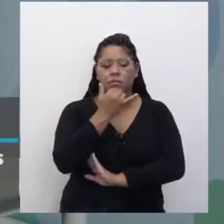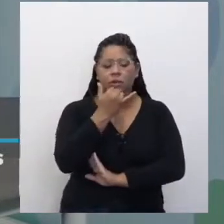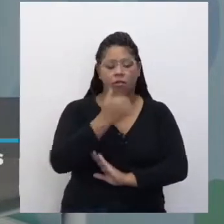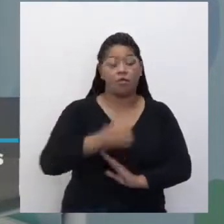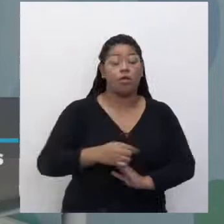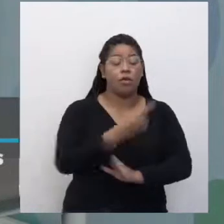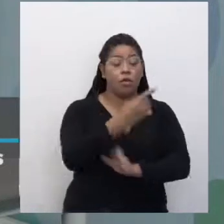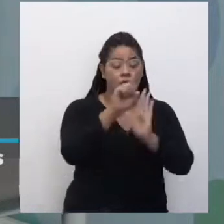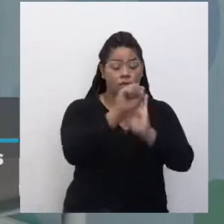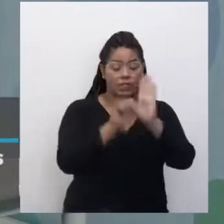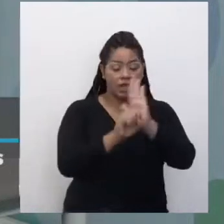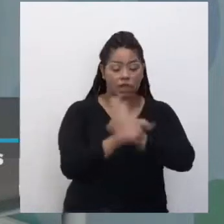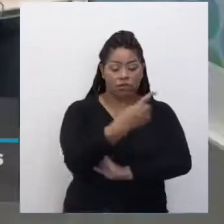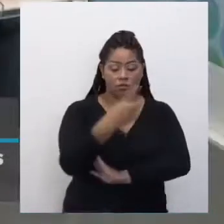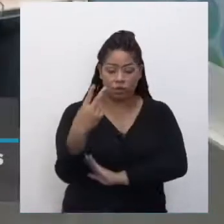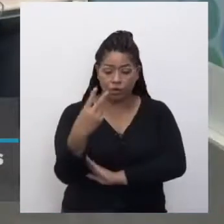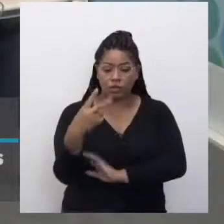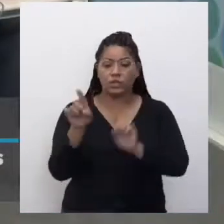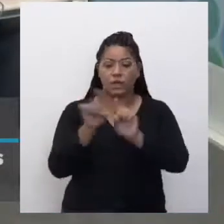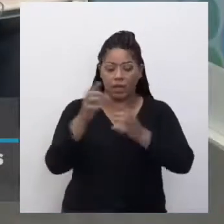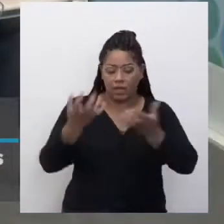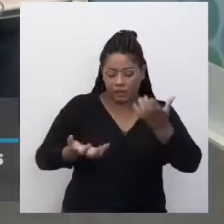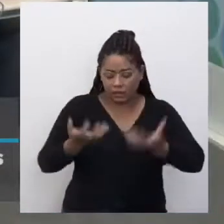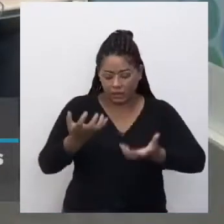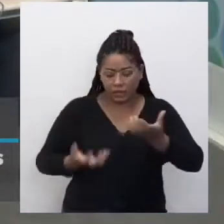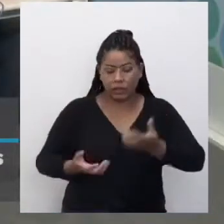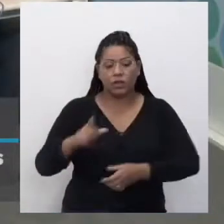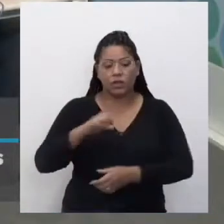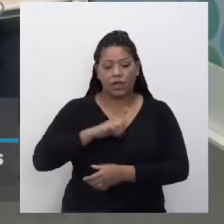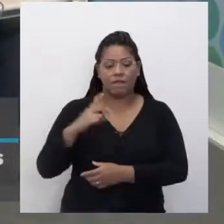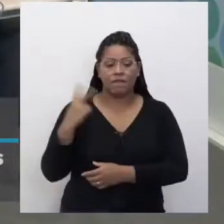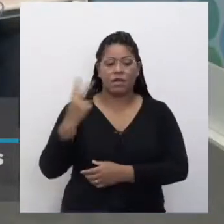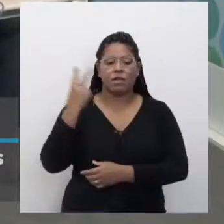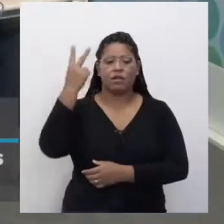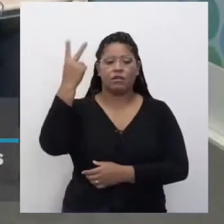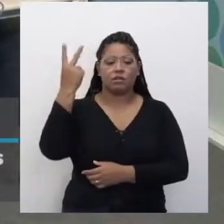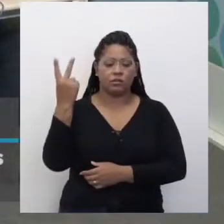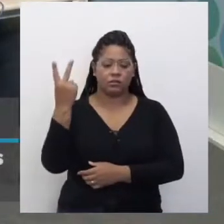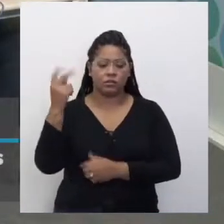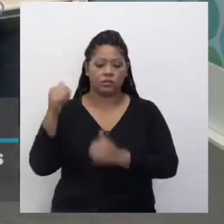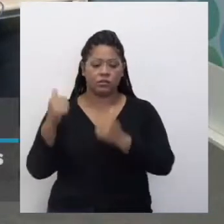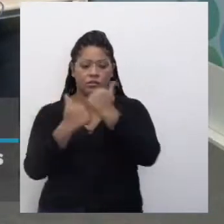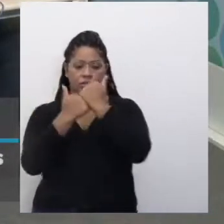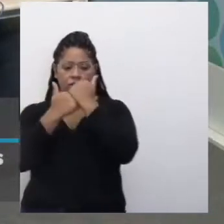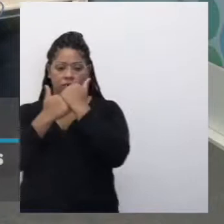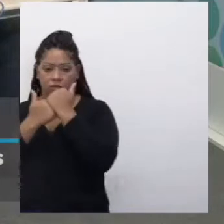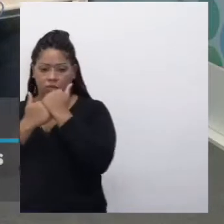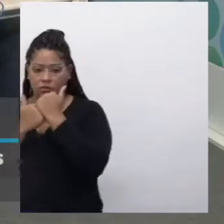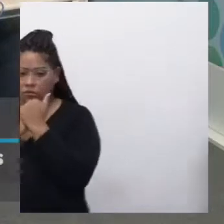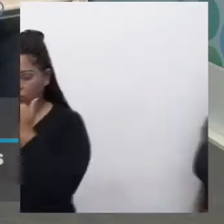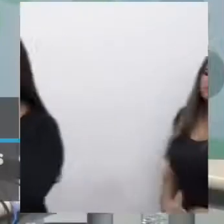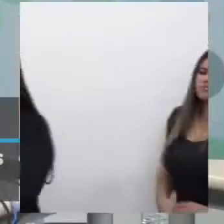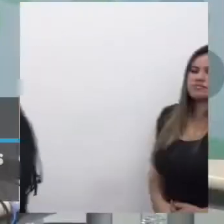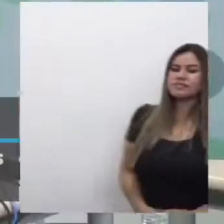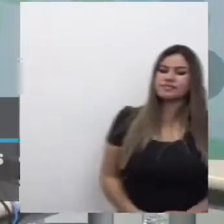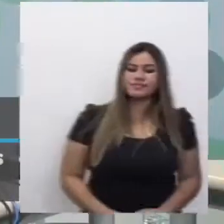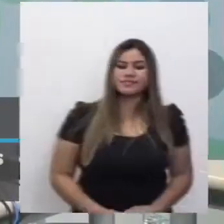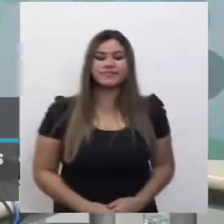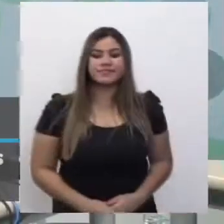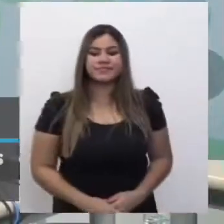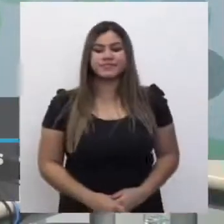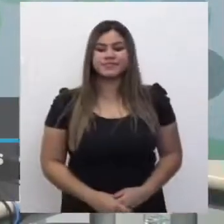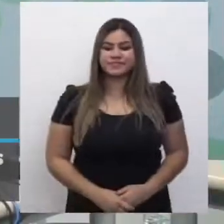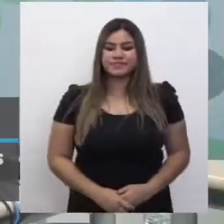utiliza aqui normalmente. Né? Exatamente. A gente vê que ainda existe uma certa regionalização dessas questões e a gente